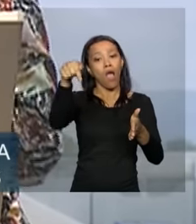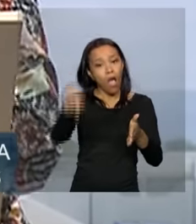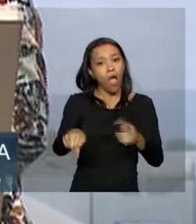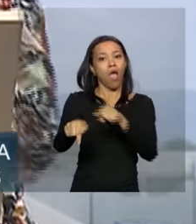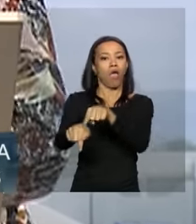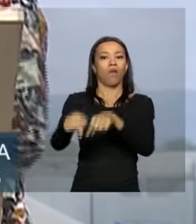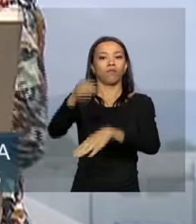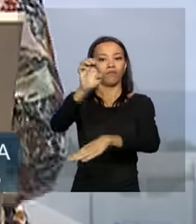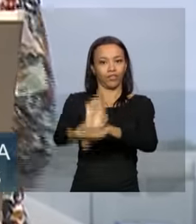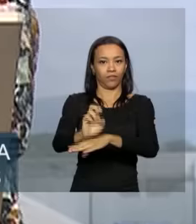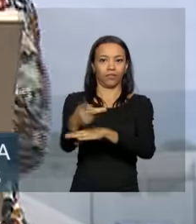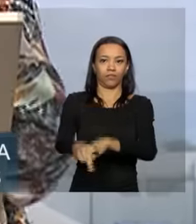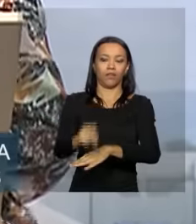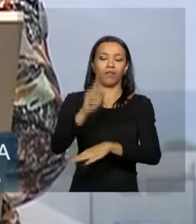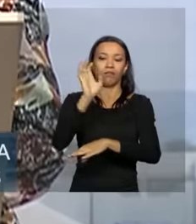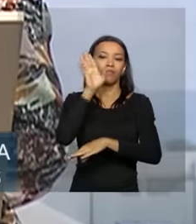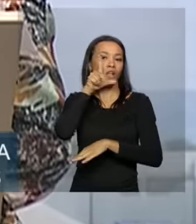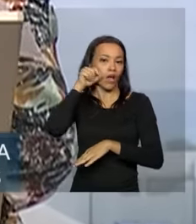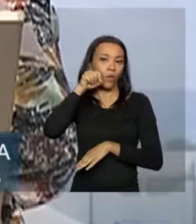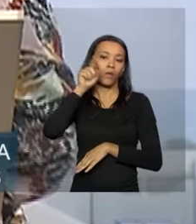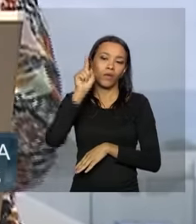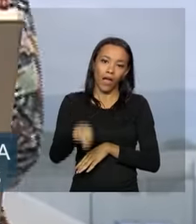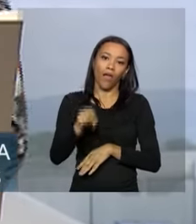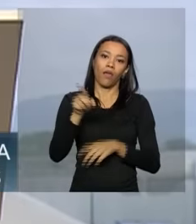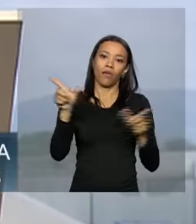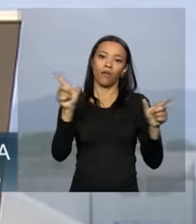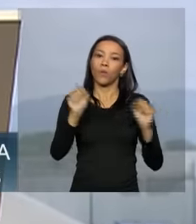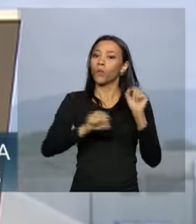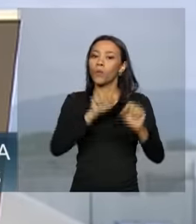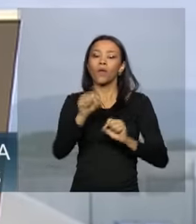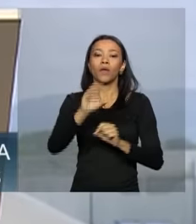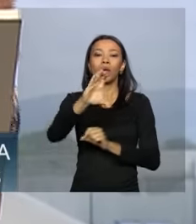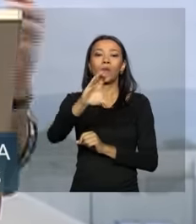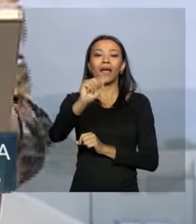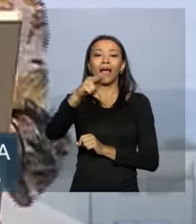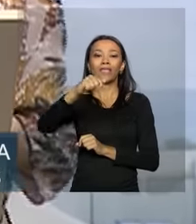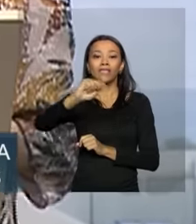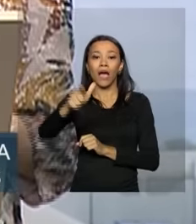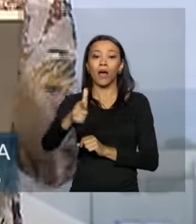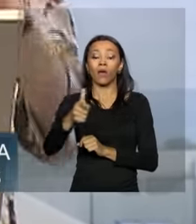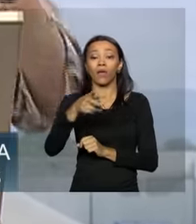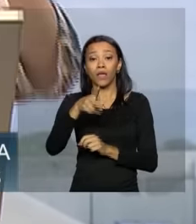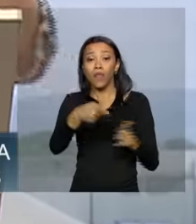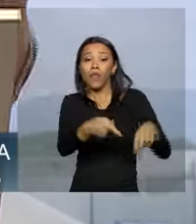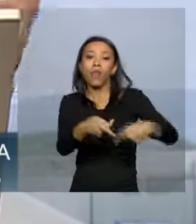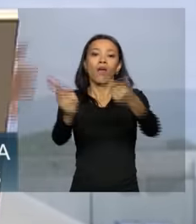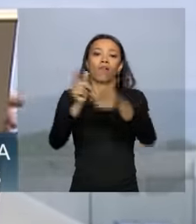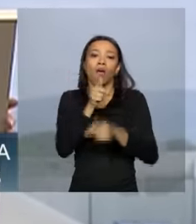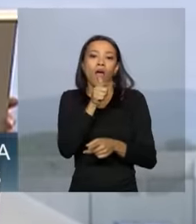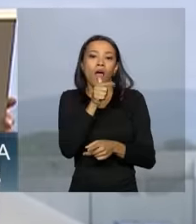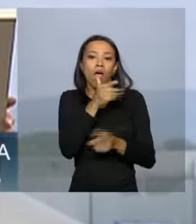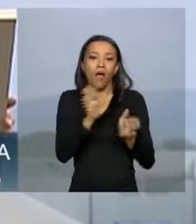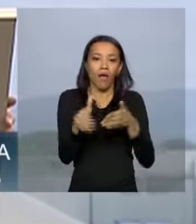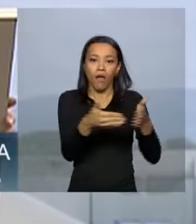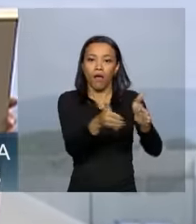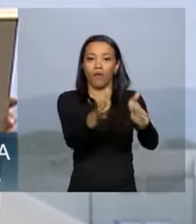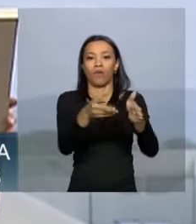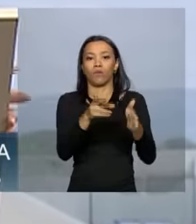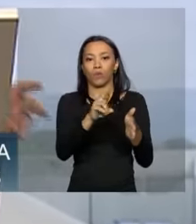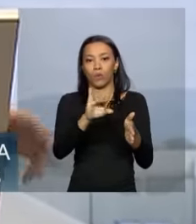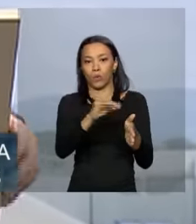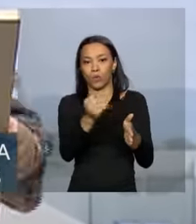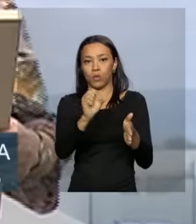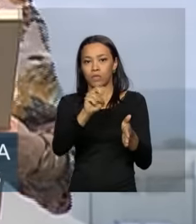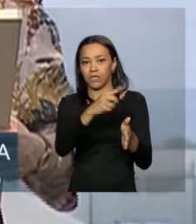que é o canal do Sertão Alagoano, que traz água do São Francisco. Depois nós temos também